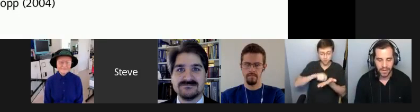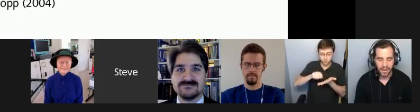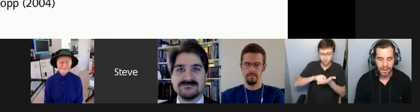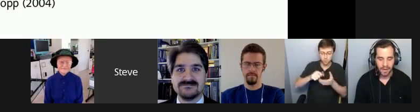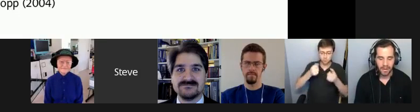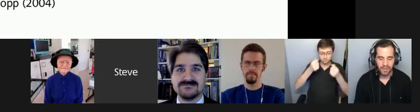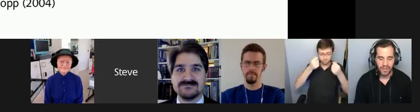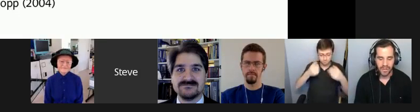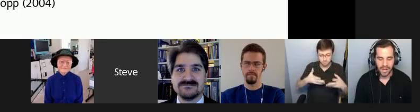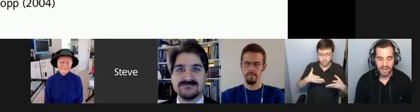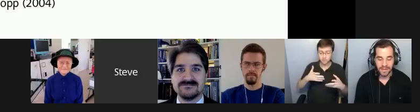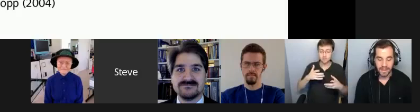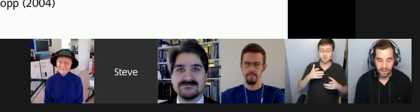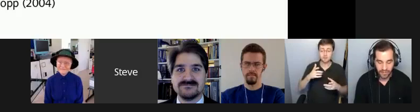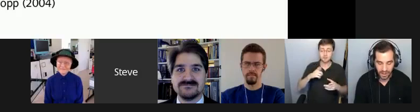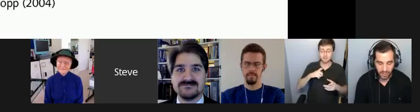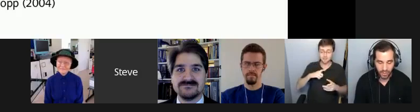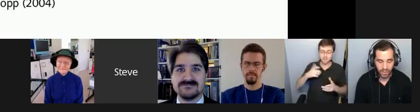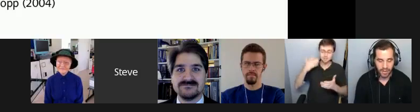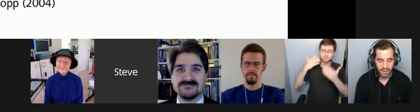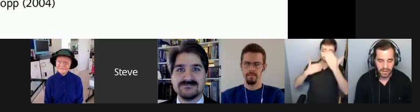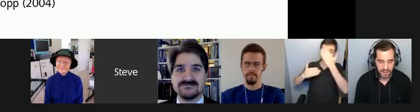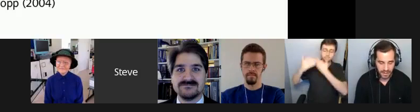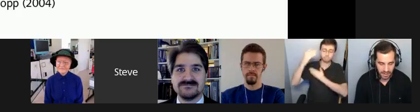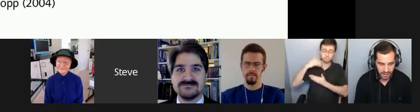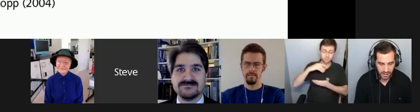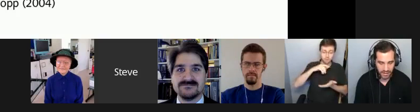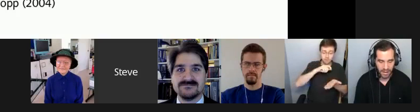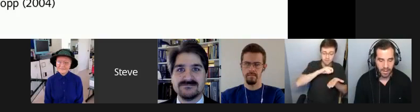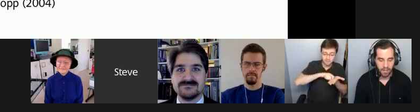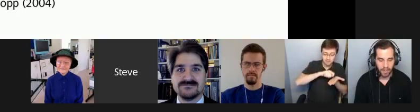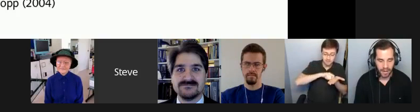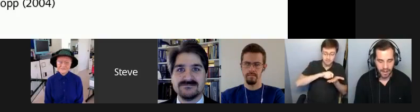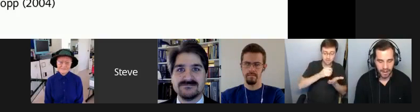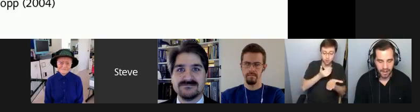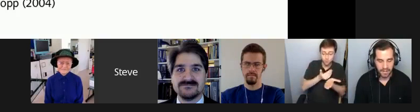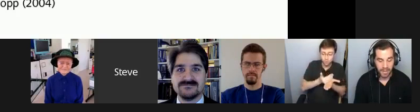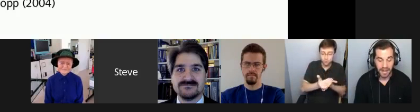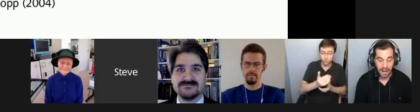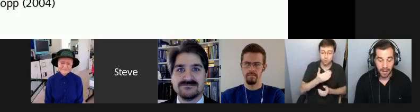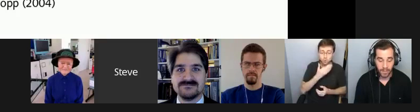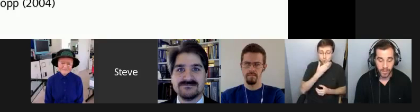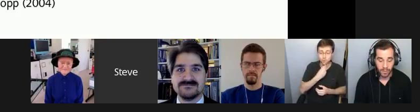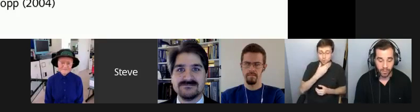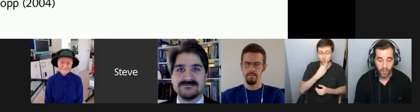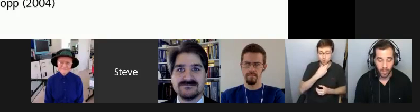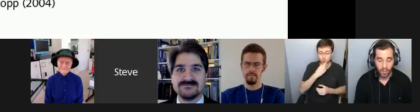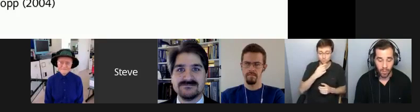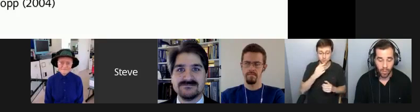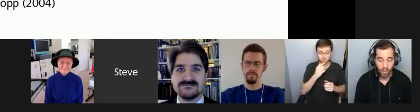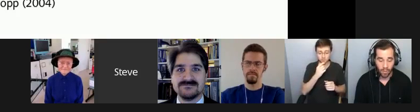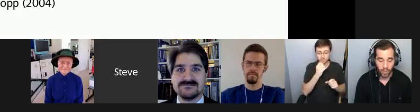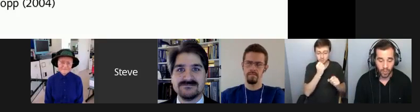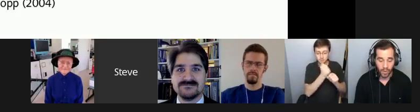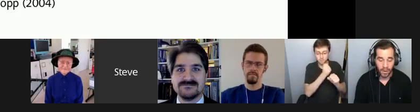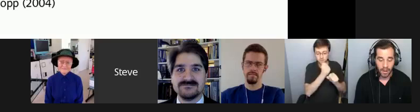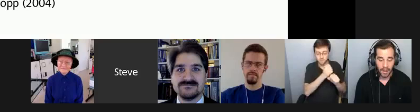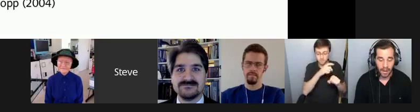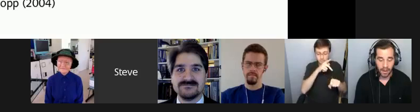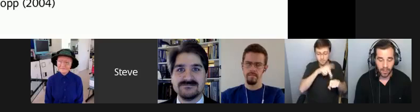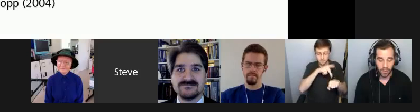processo de aquisição de leitura e escrita, para explicarmos um pouco